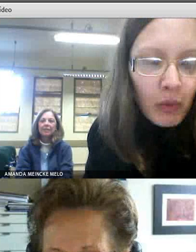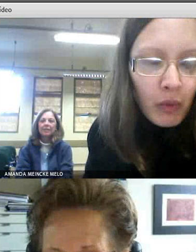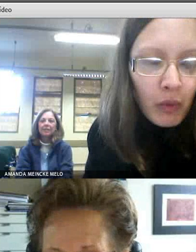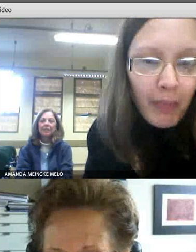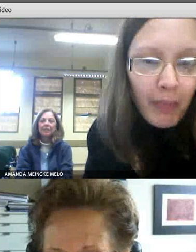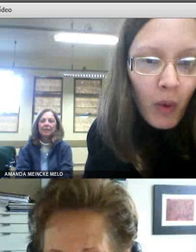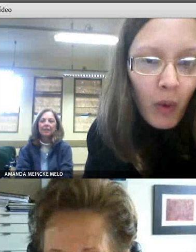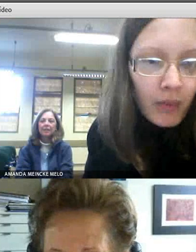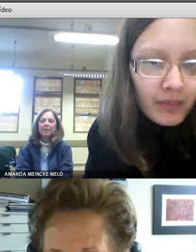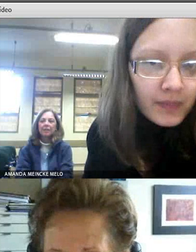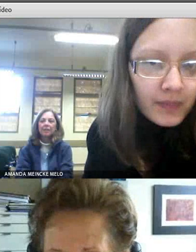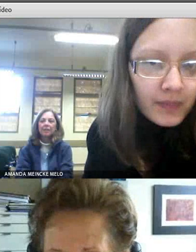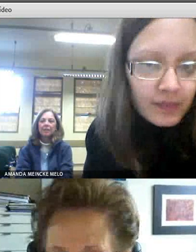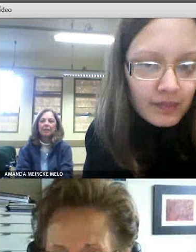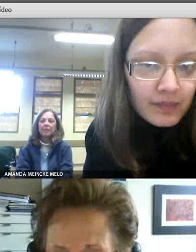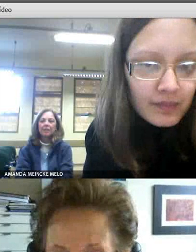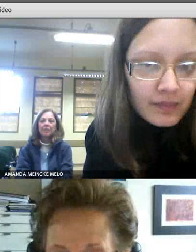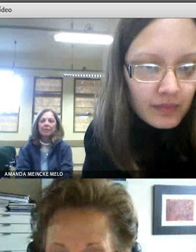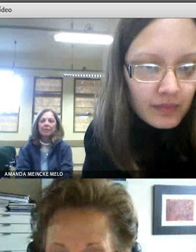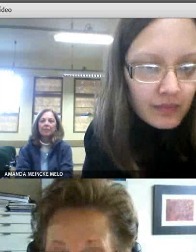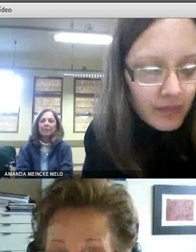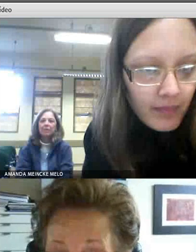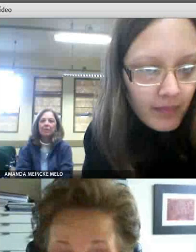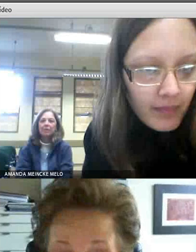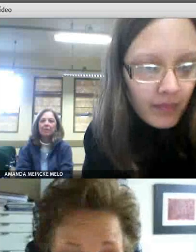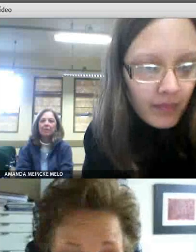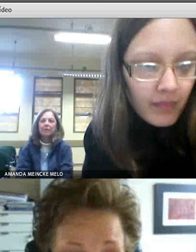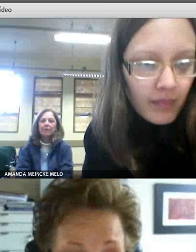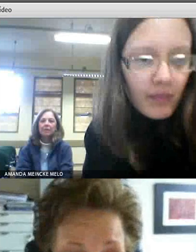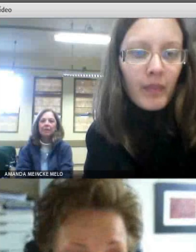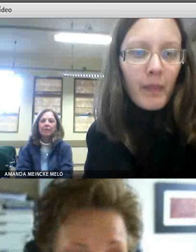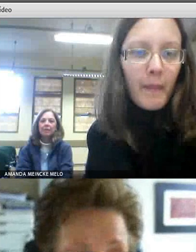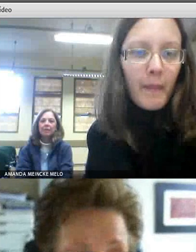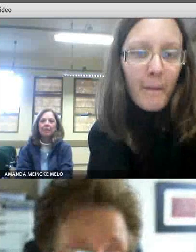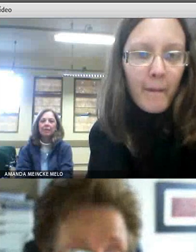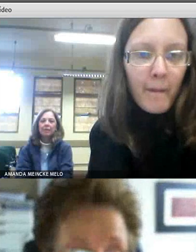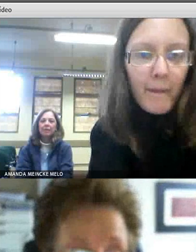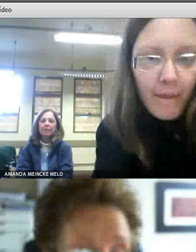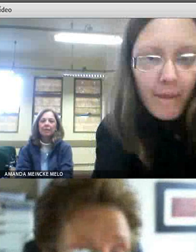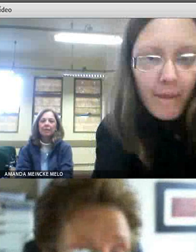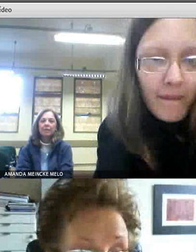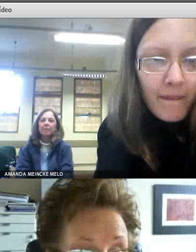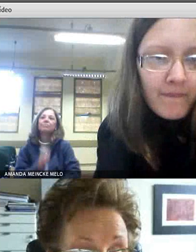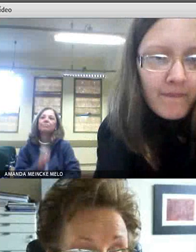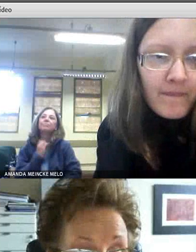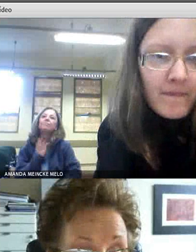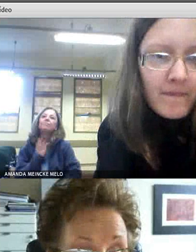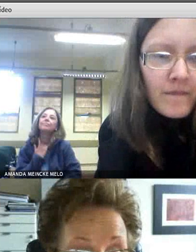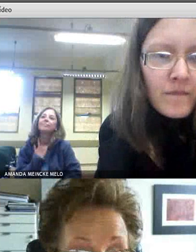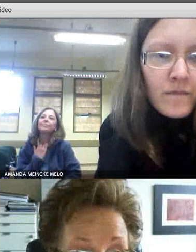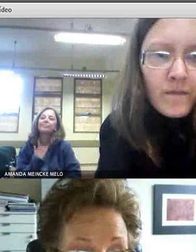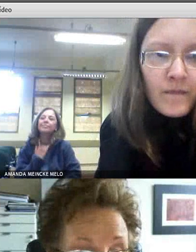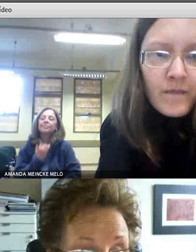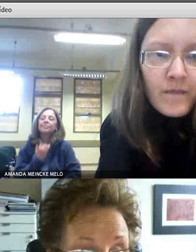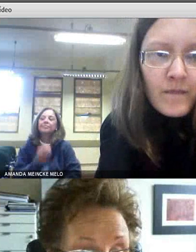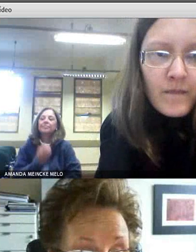da UFPEL. Em pedagogia. Bom, aí a gente tem o...